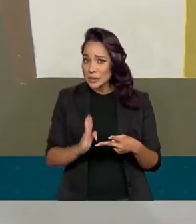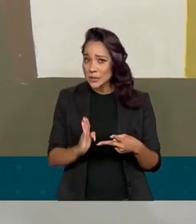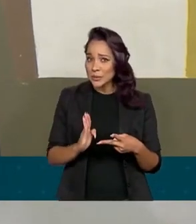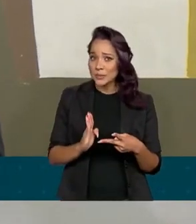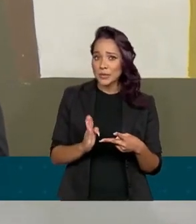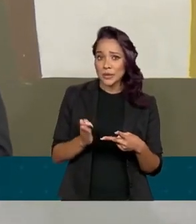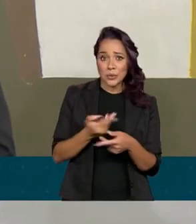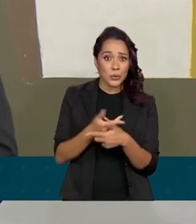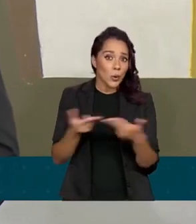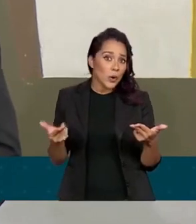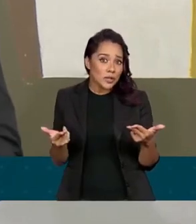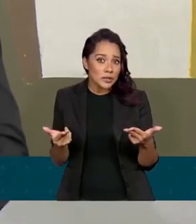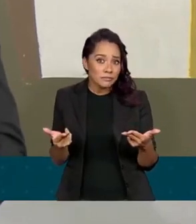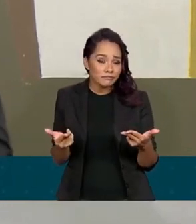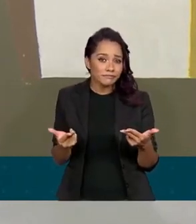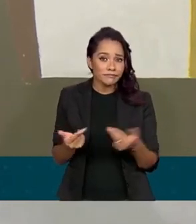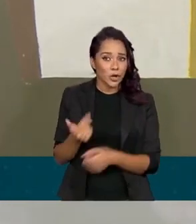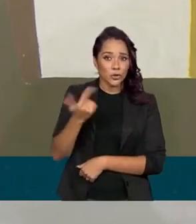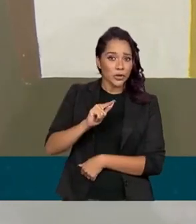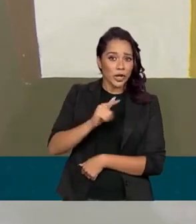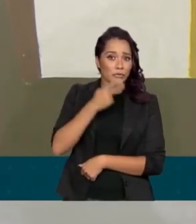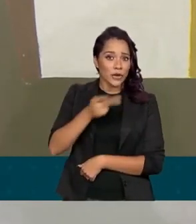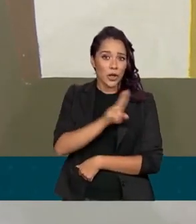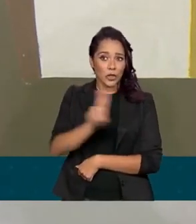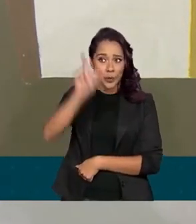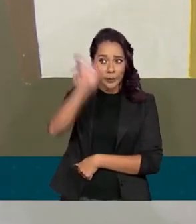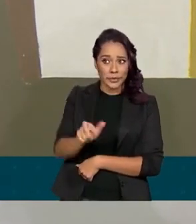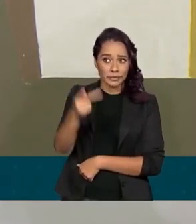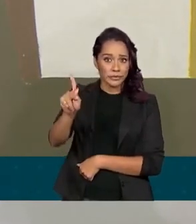com o Coisa, que eu não quero falar o nome dele,